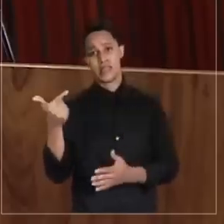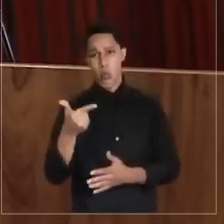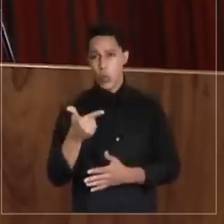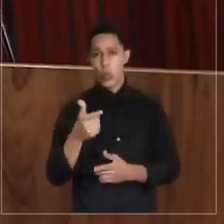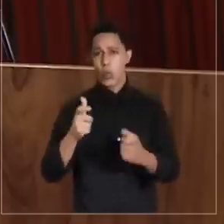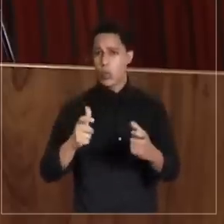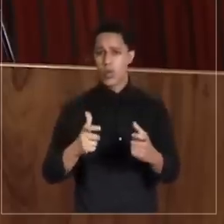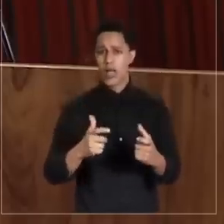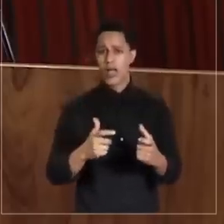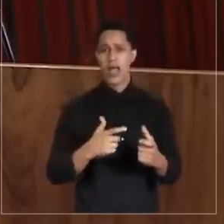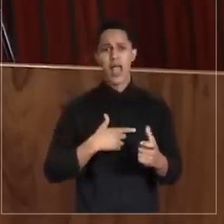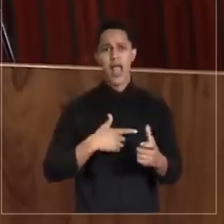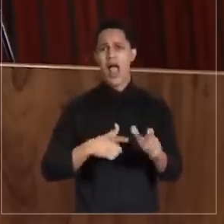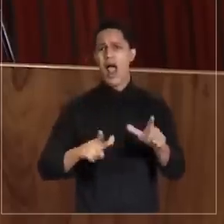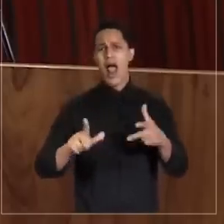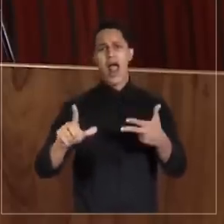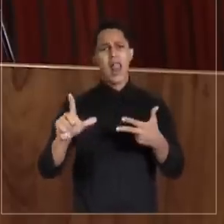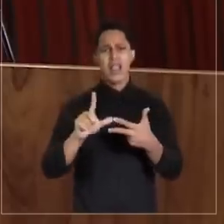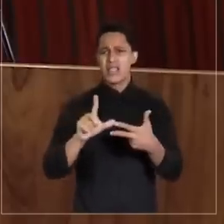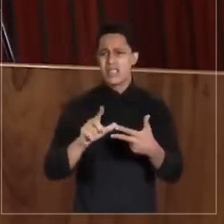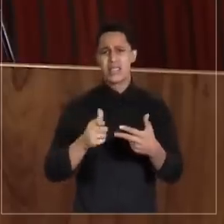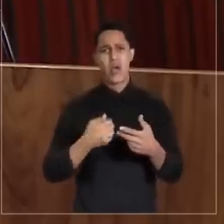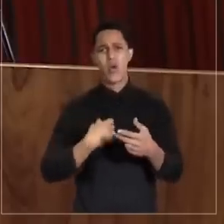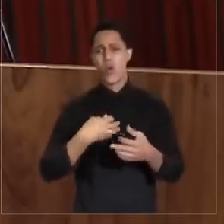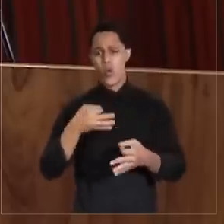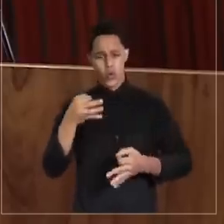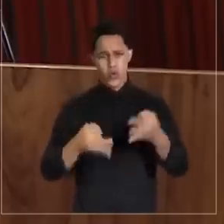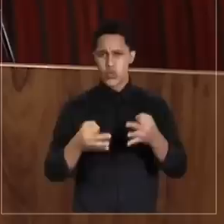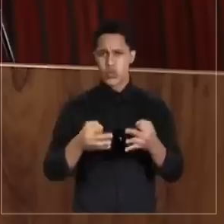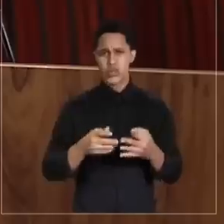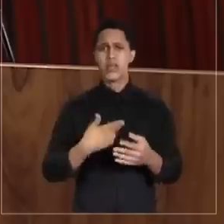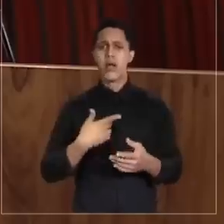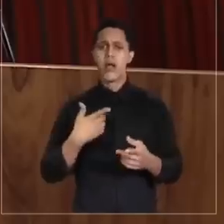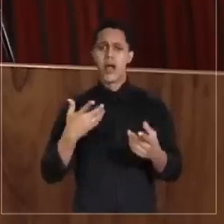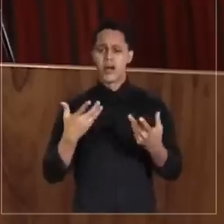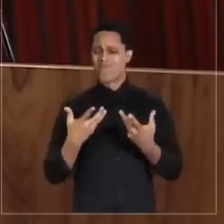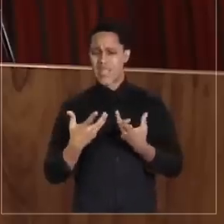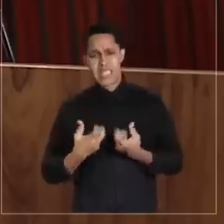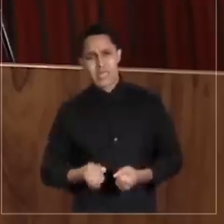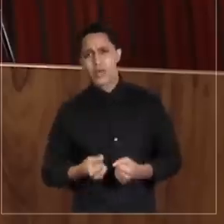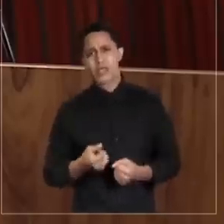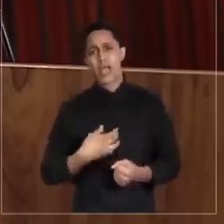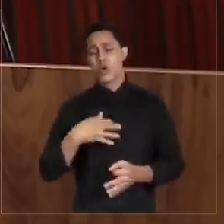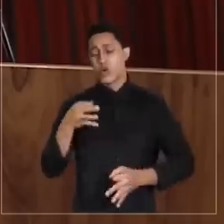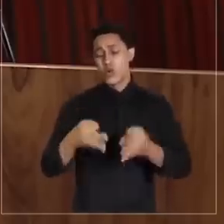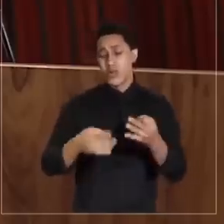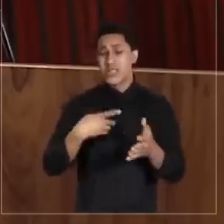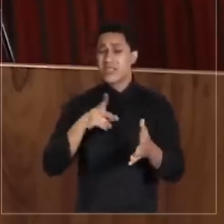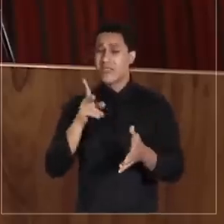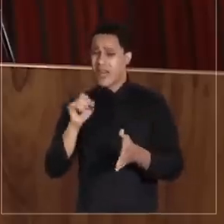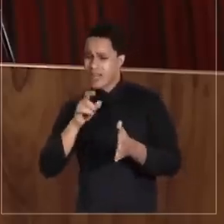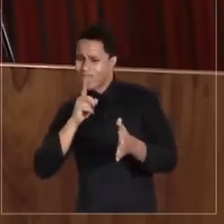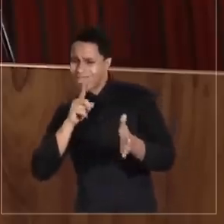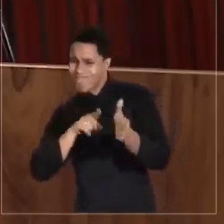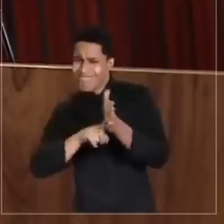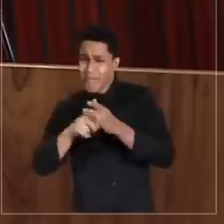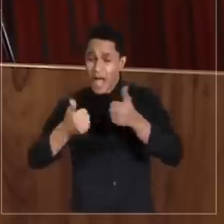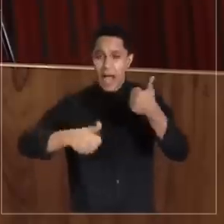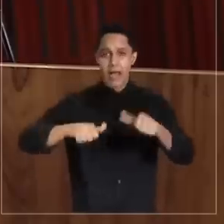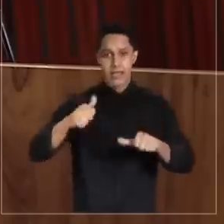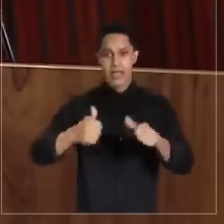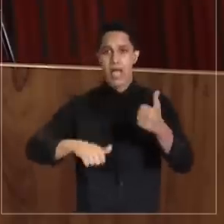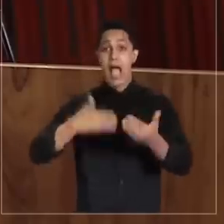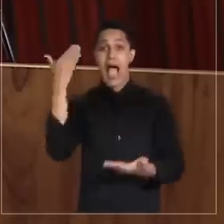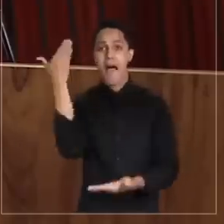jurisprudência amplamente, fortemente consolidada, no sentido de que o juiz haverá de verificar a pertinência das provas que